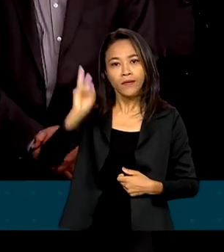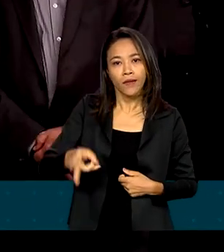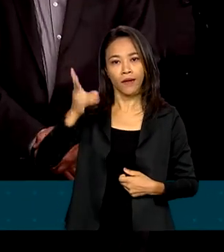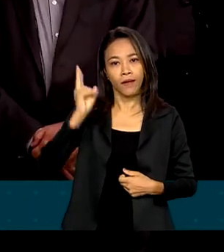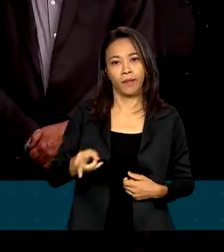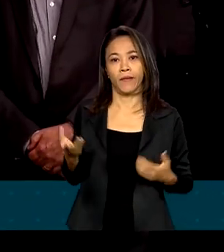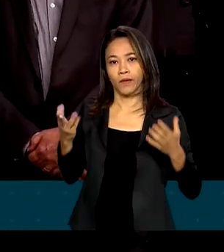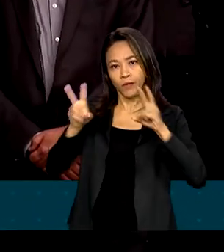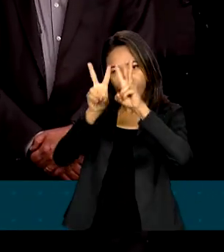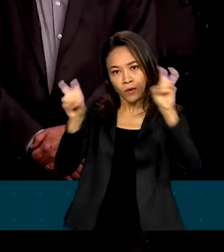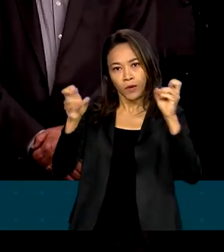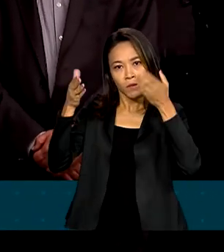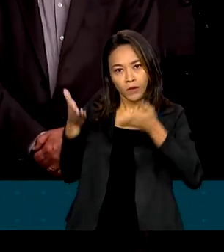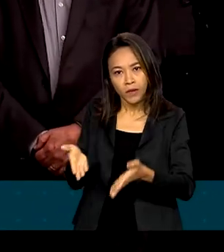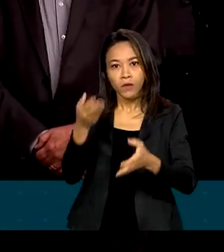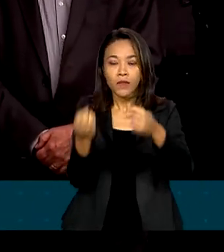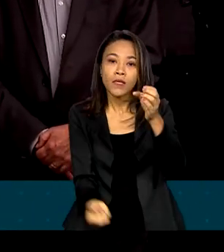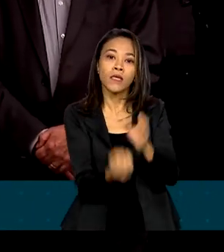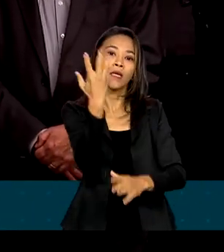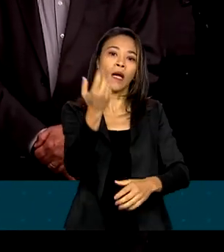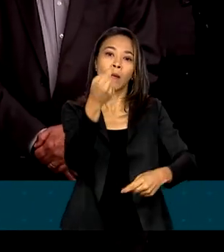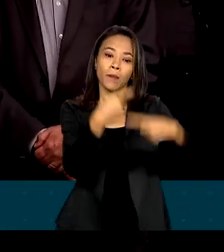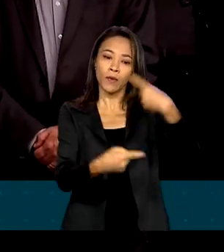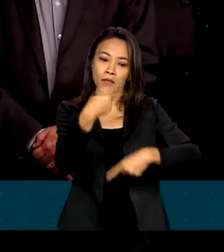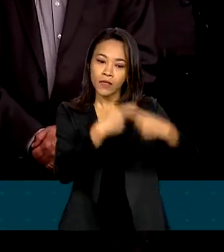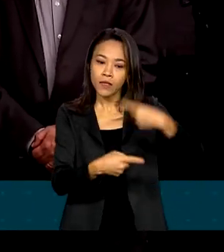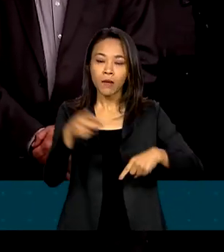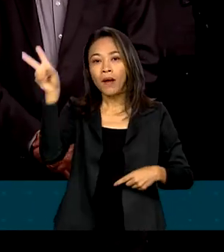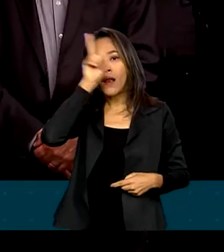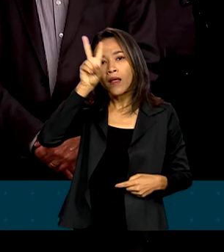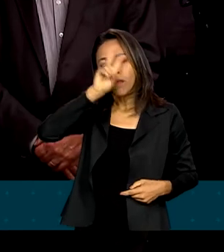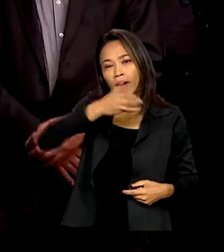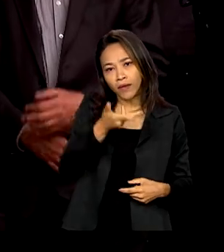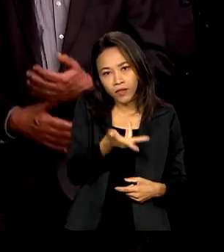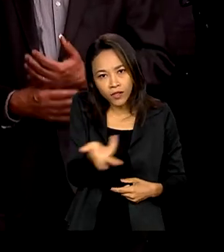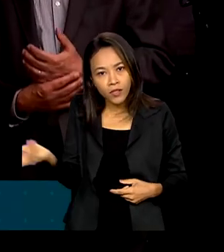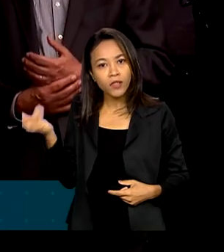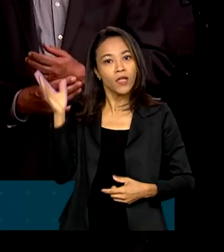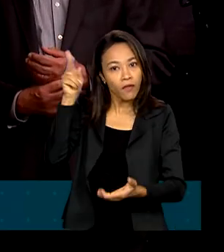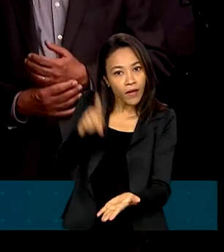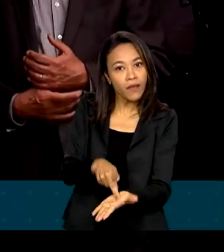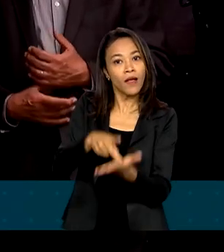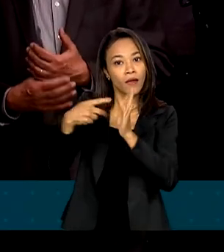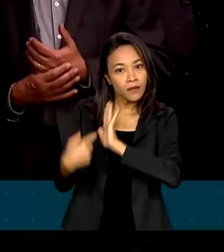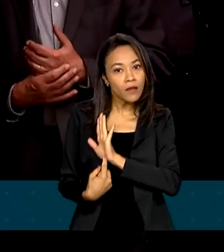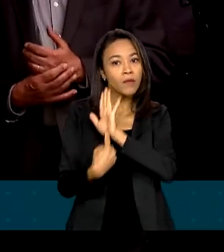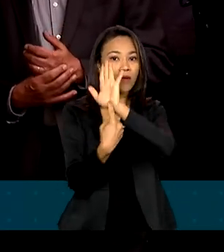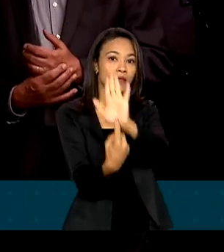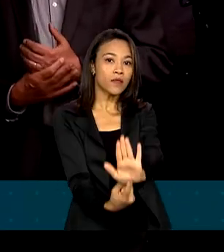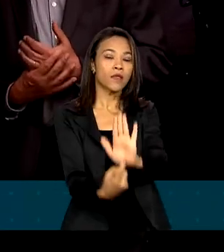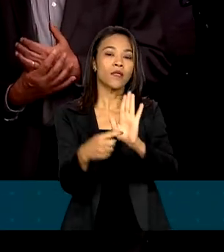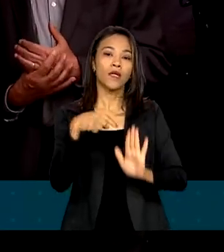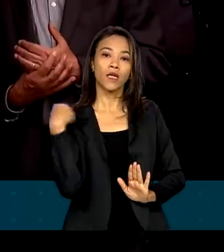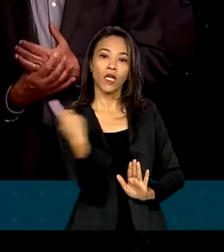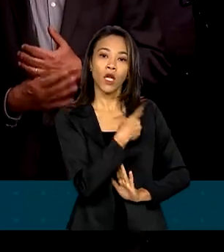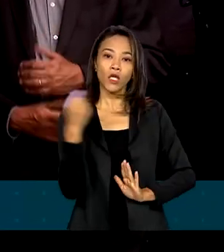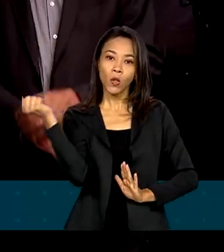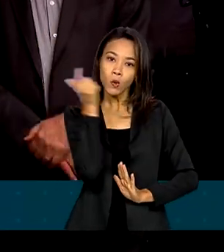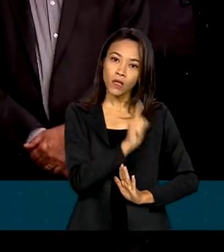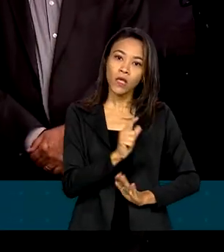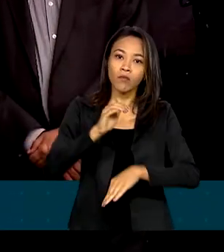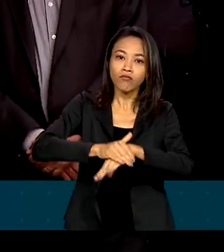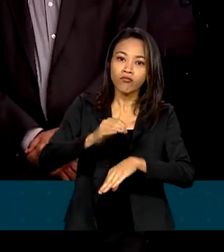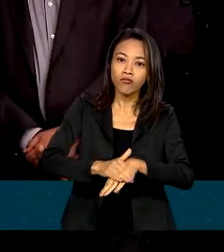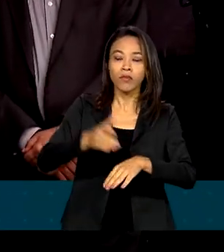construir políticas para que isso seja lembrado, para que a verdade apareça e para que nós possamos fazer justiça